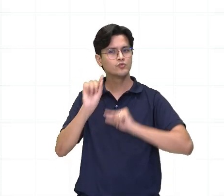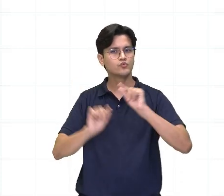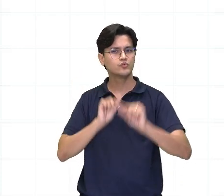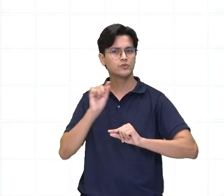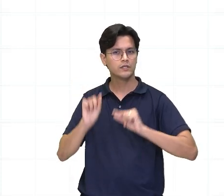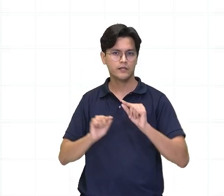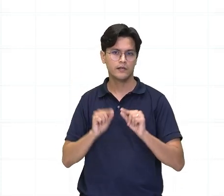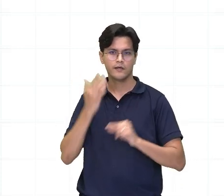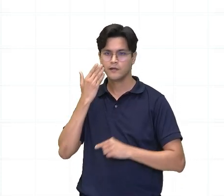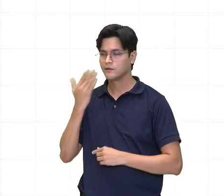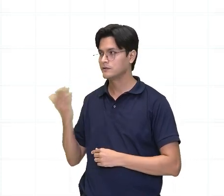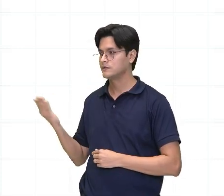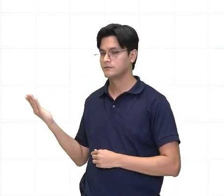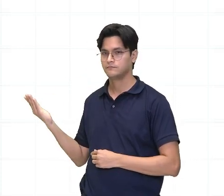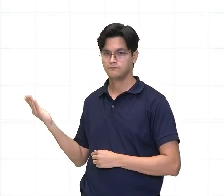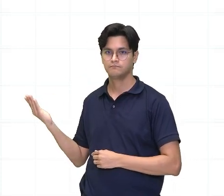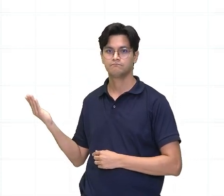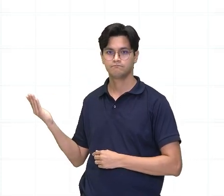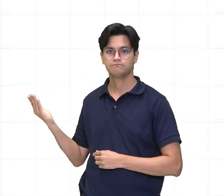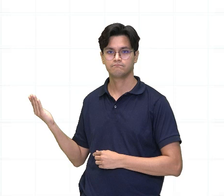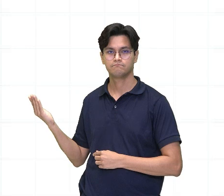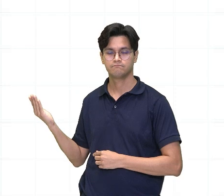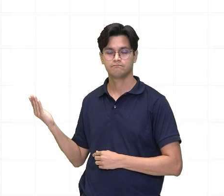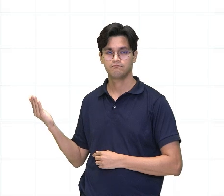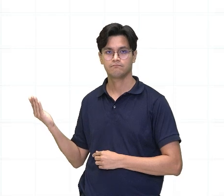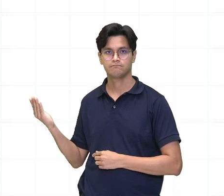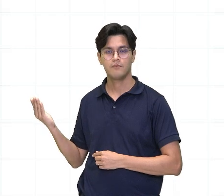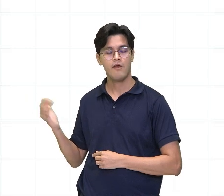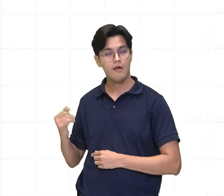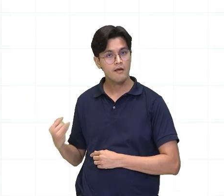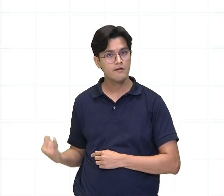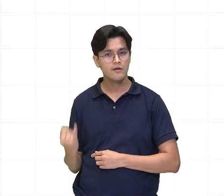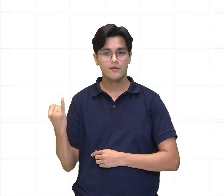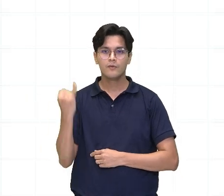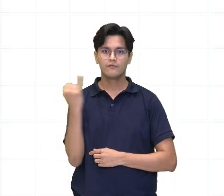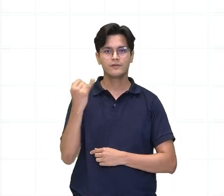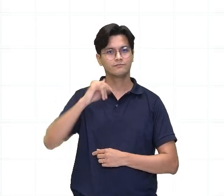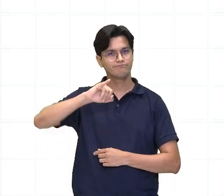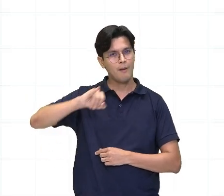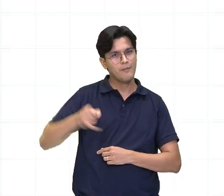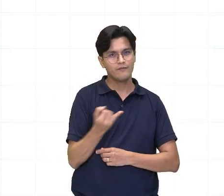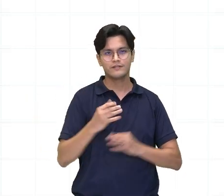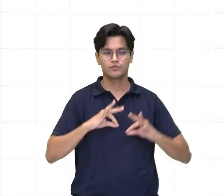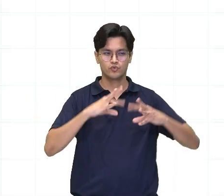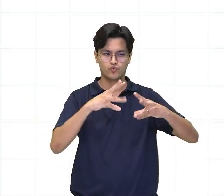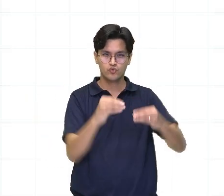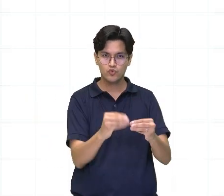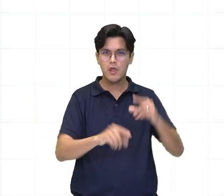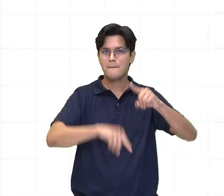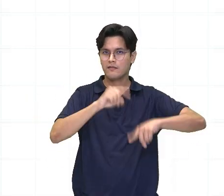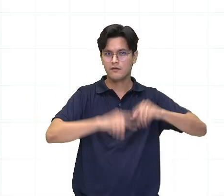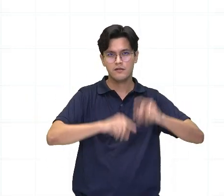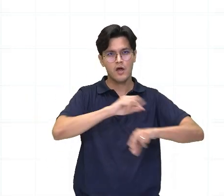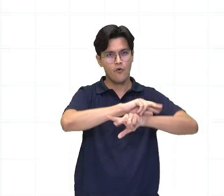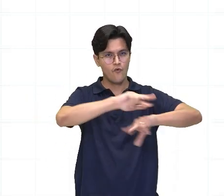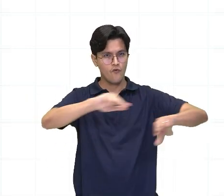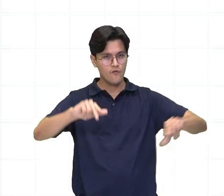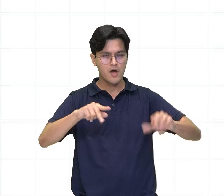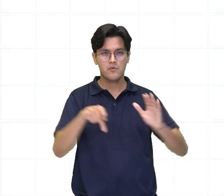né, como é importante esse aproveitamento, certo? Porque